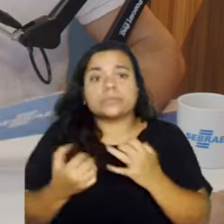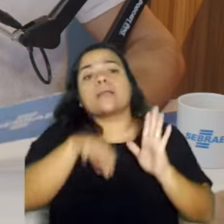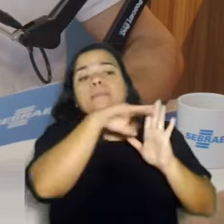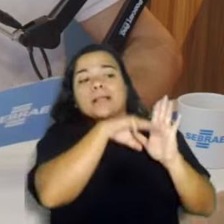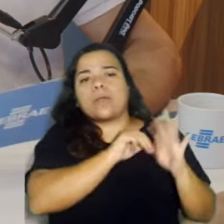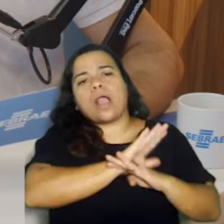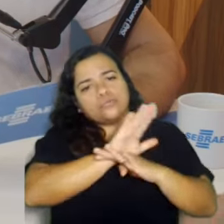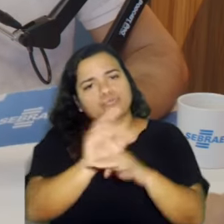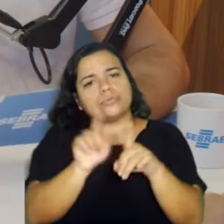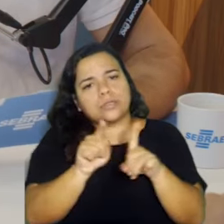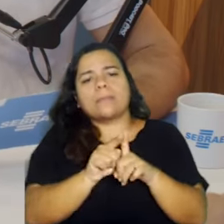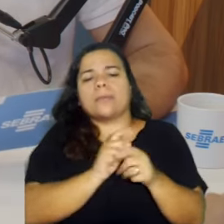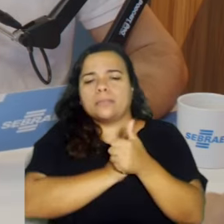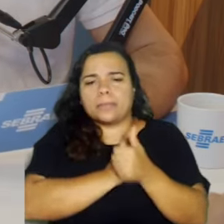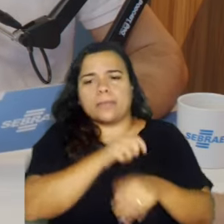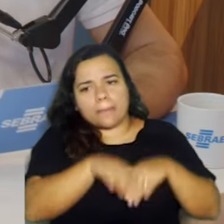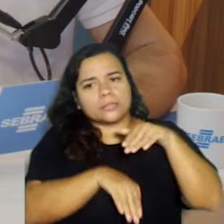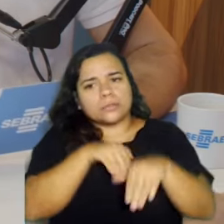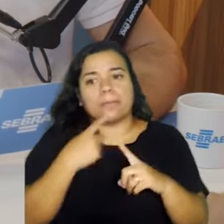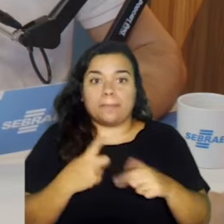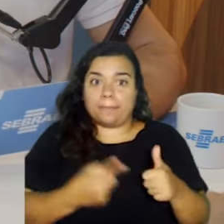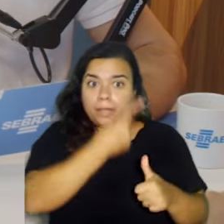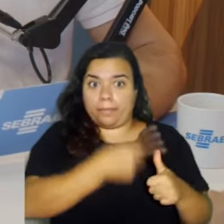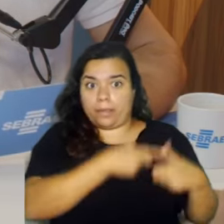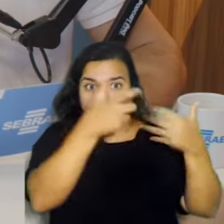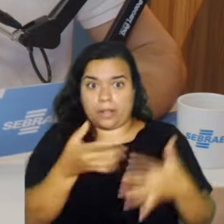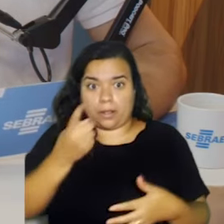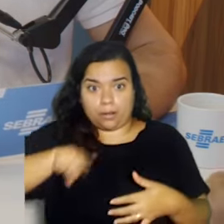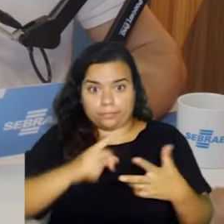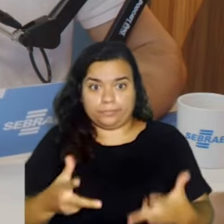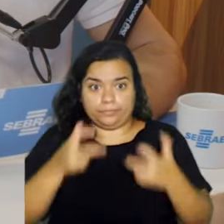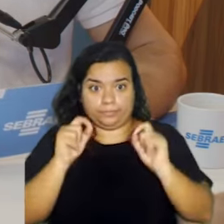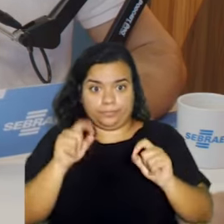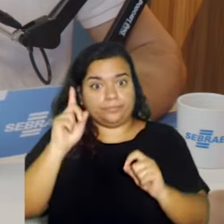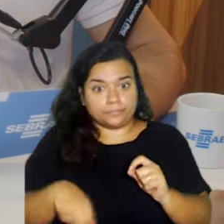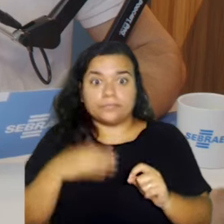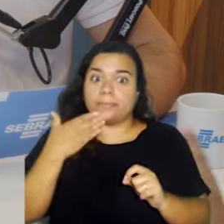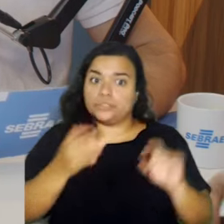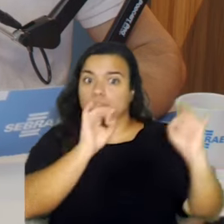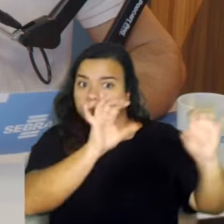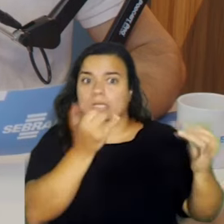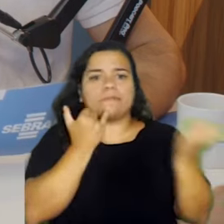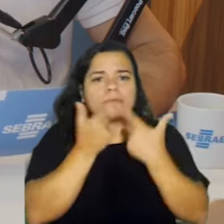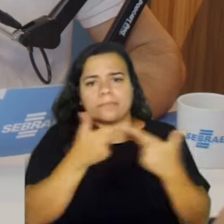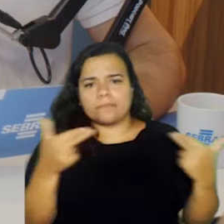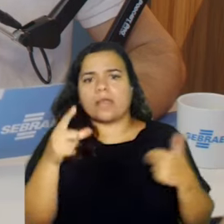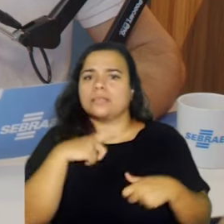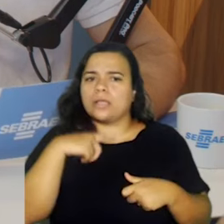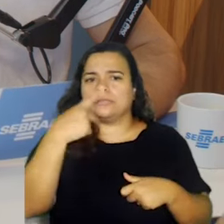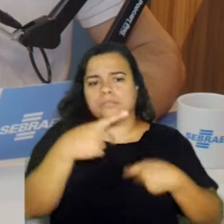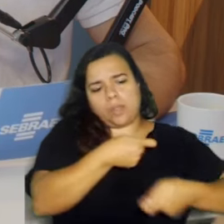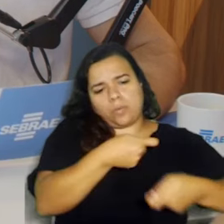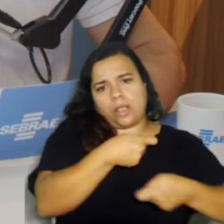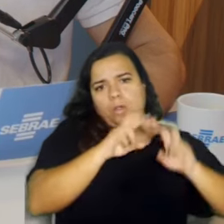seguindo um passo a passo porque nesse primeiro momento pelo que a gente tá observando o que é pedido são informações pessoais que você tem e informações